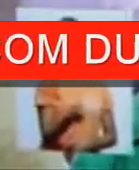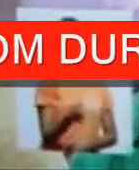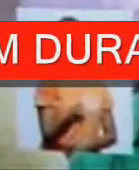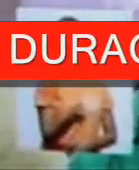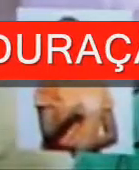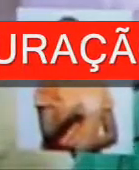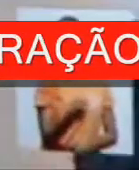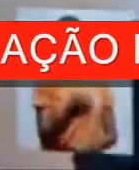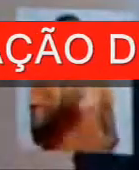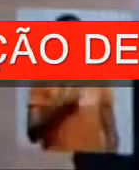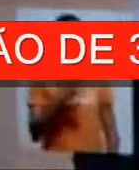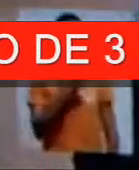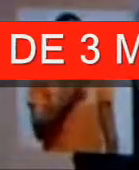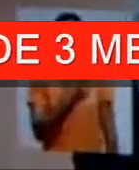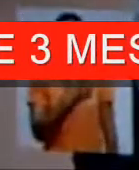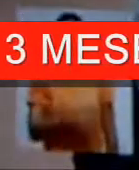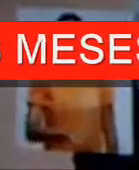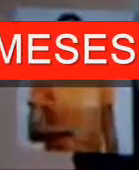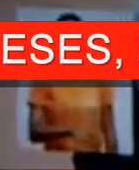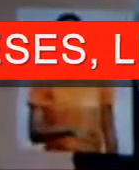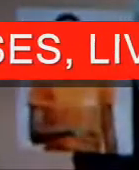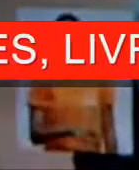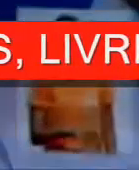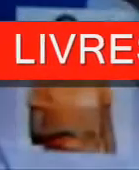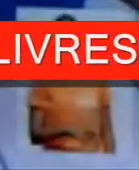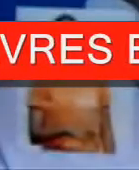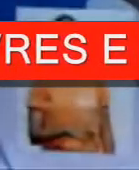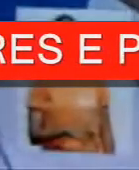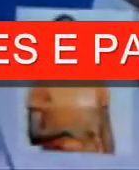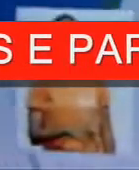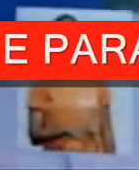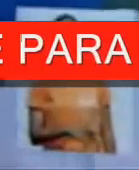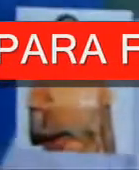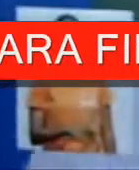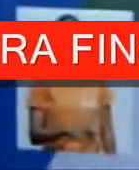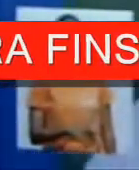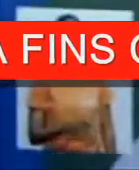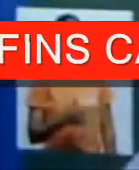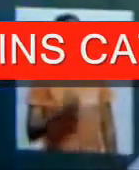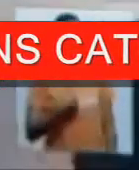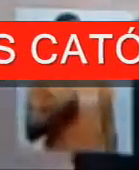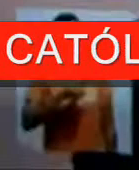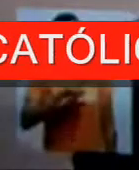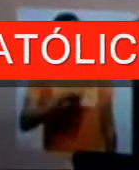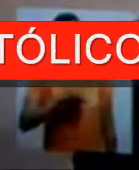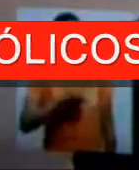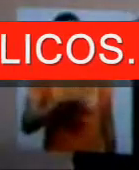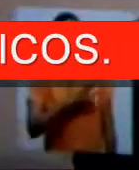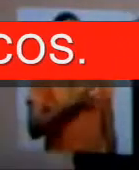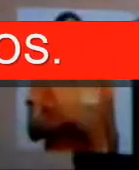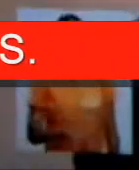Eu tenho dó. Eu já tinha dó de gente feio.